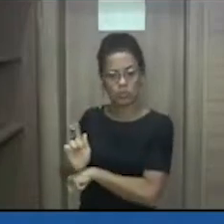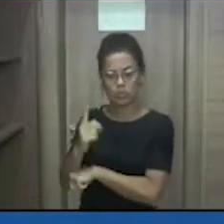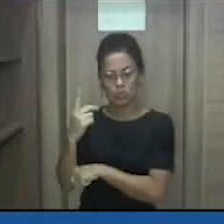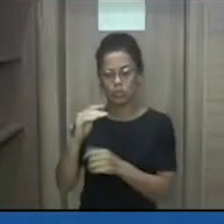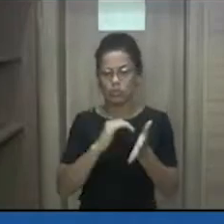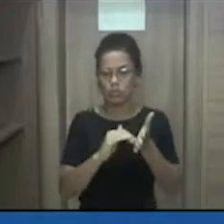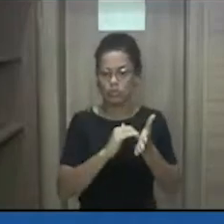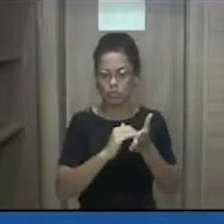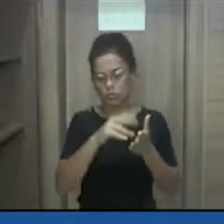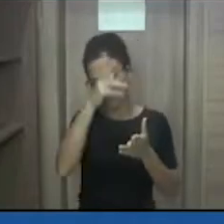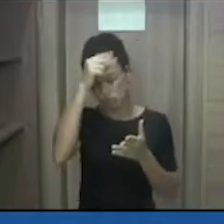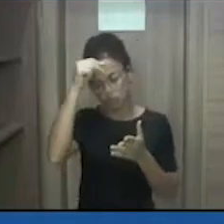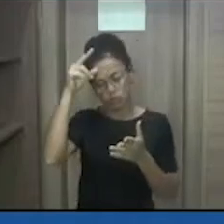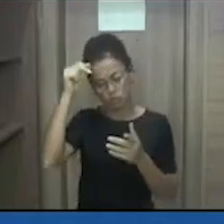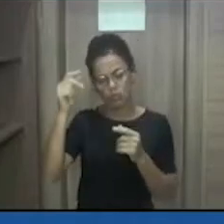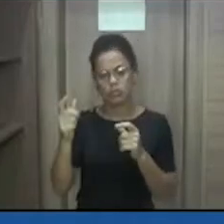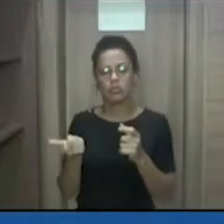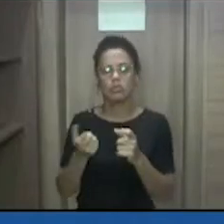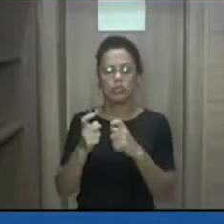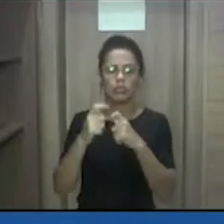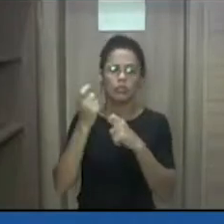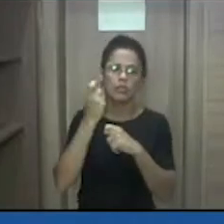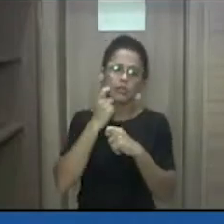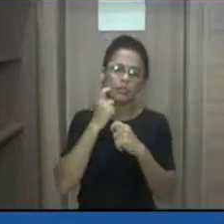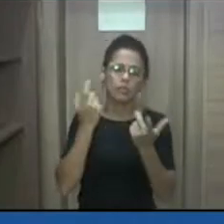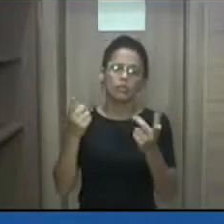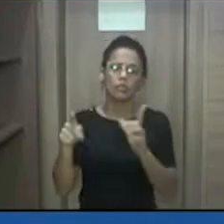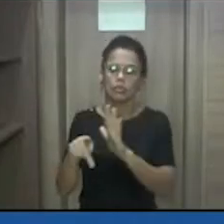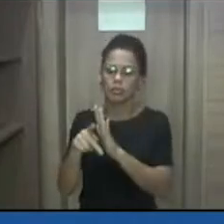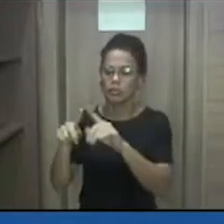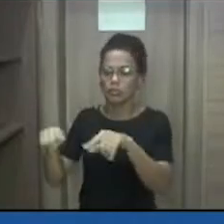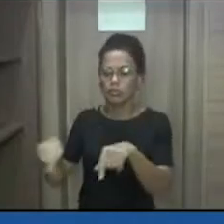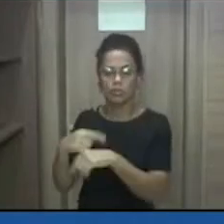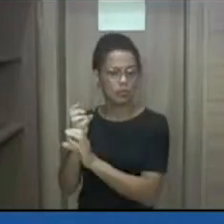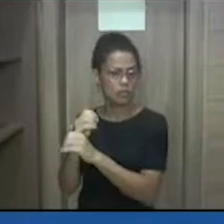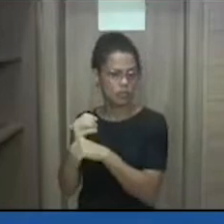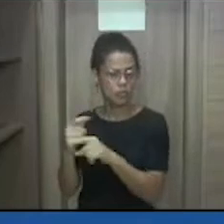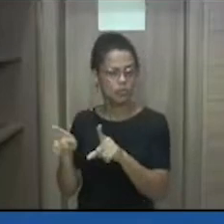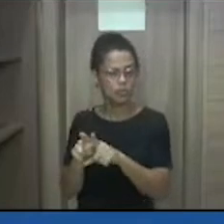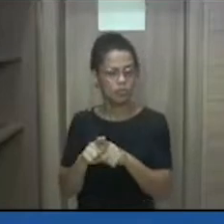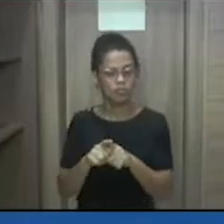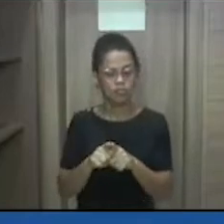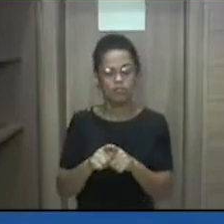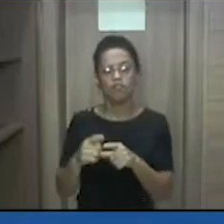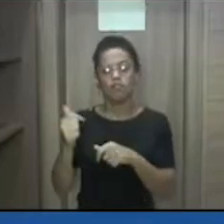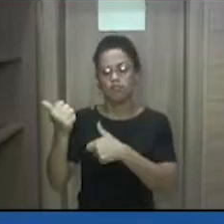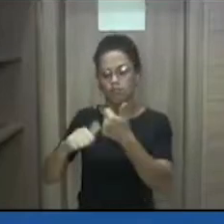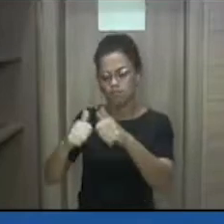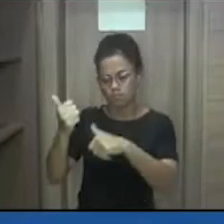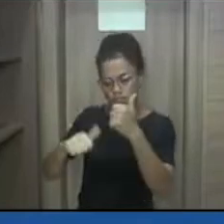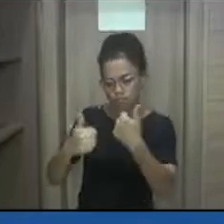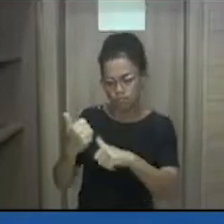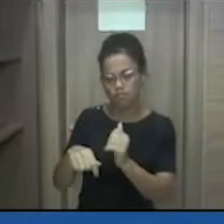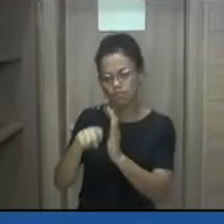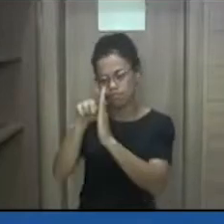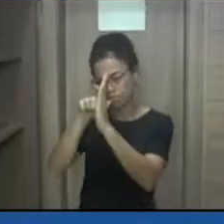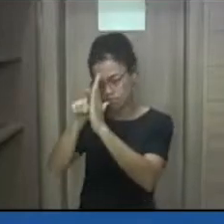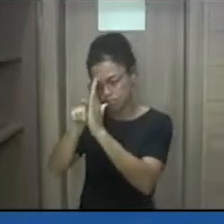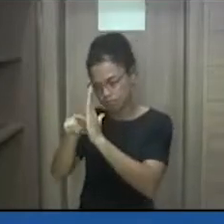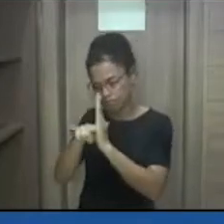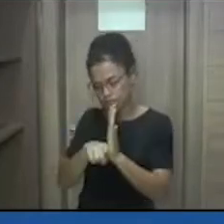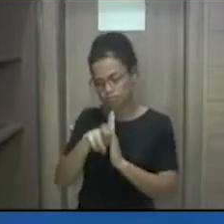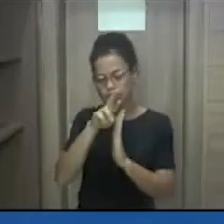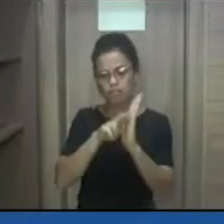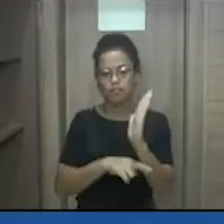secretarias municipais, dentistas e proprietários dos laboratórios. Também realizado um importante roteiro de observação in loco, onde